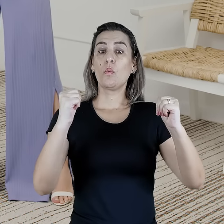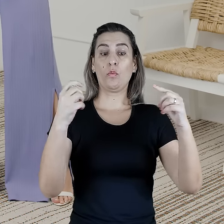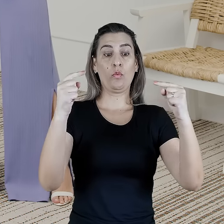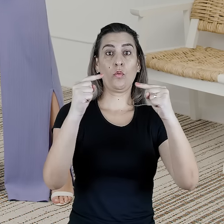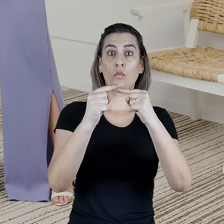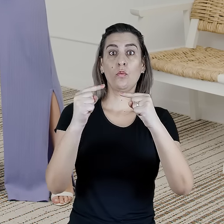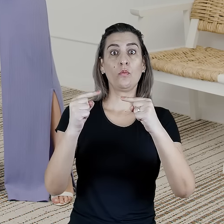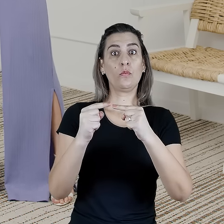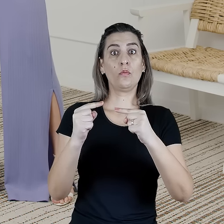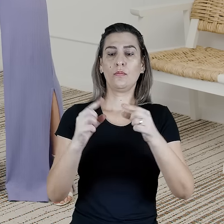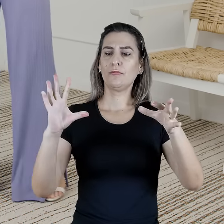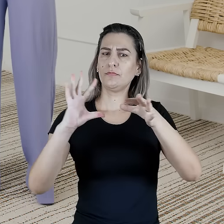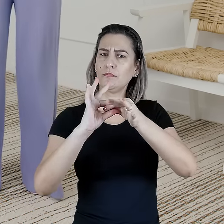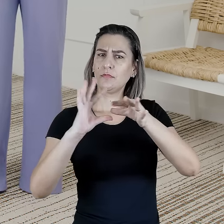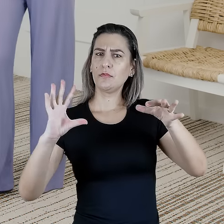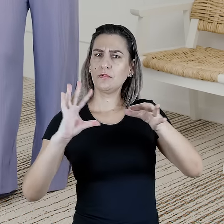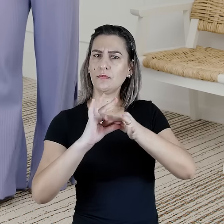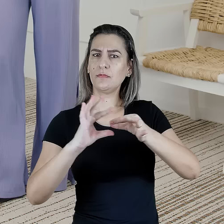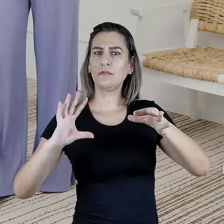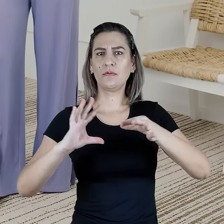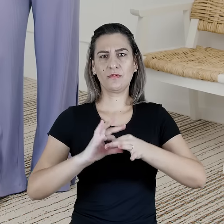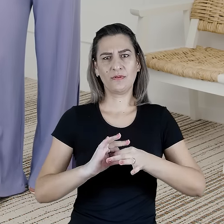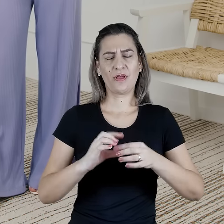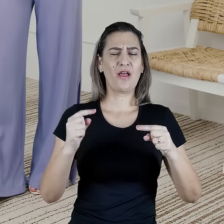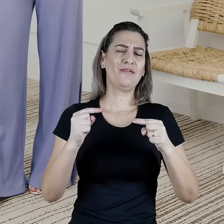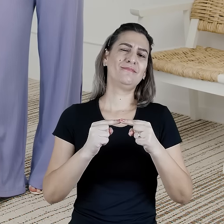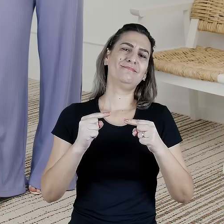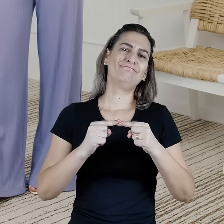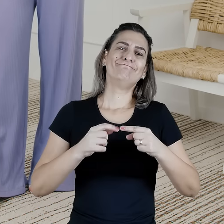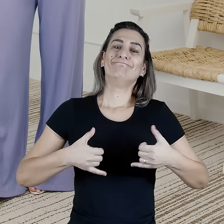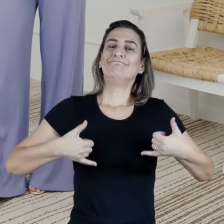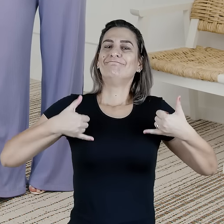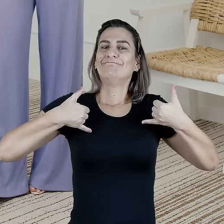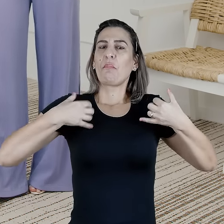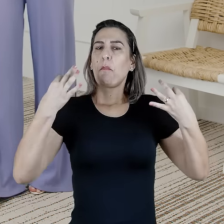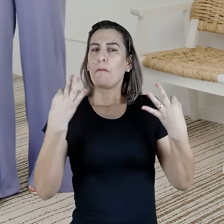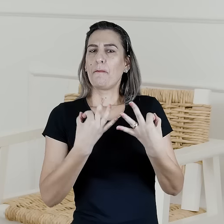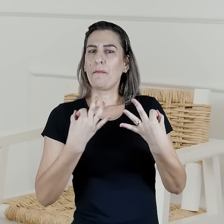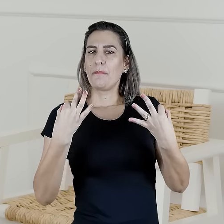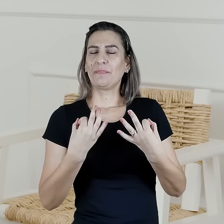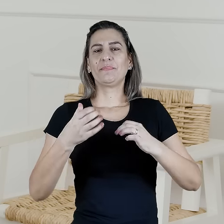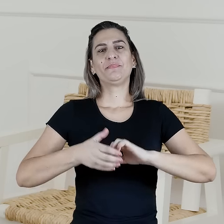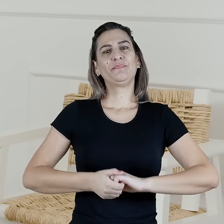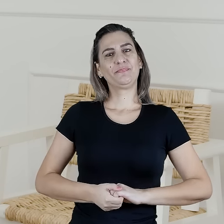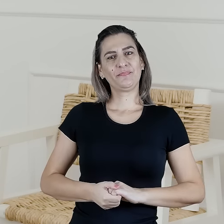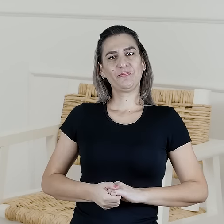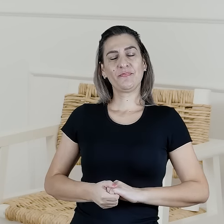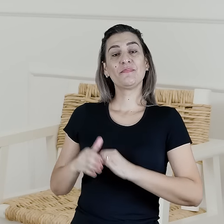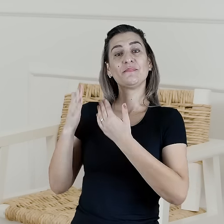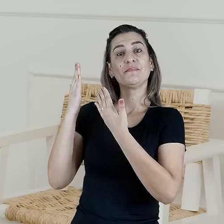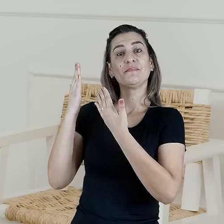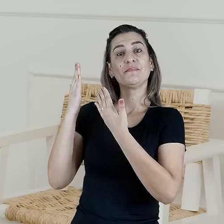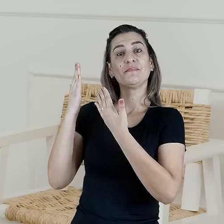atenção que outra. Para mim, não existe combinação mais elegante que essa. Na mesma proposta que a anterior, agora